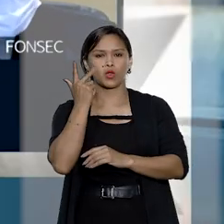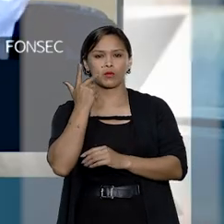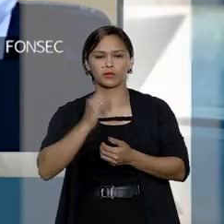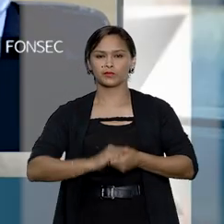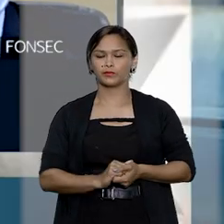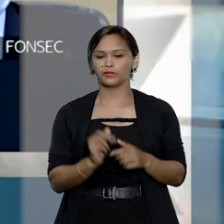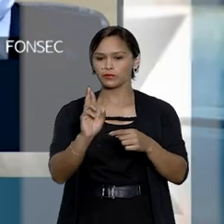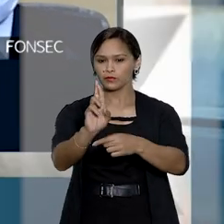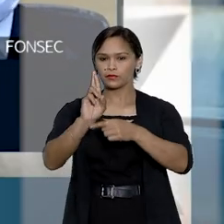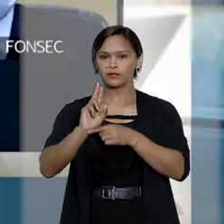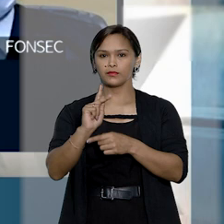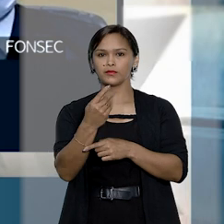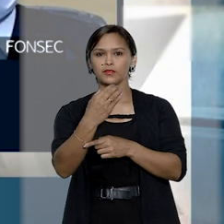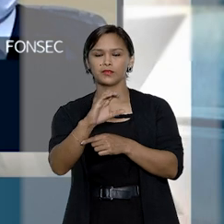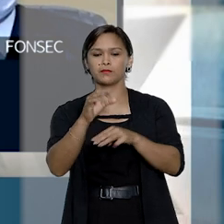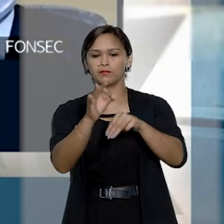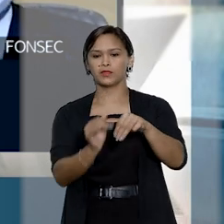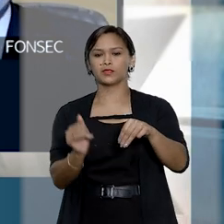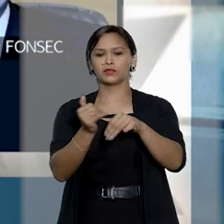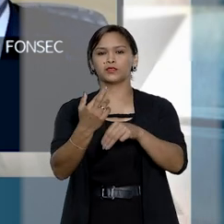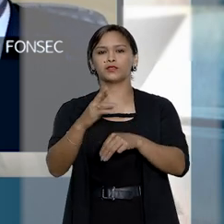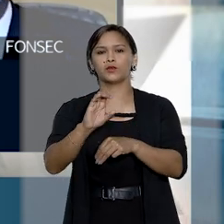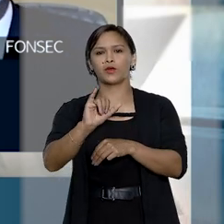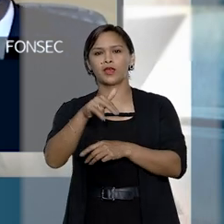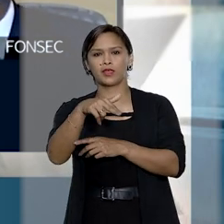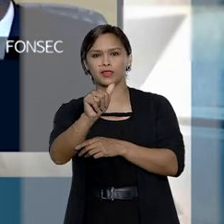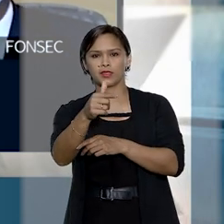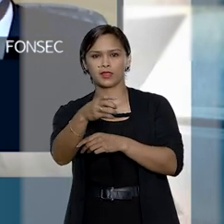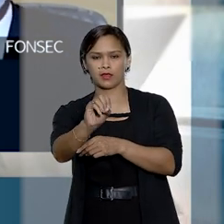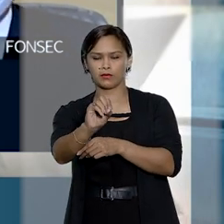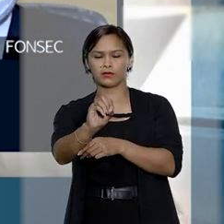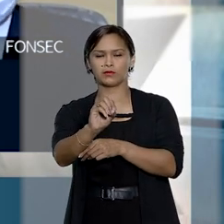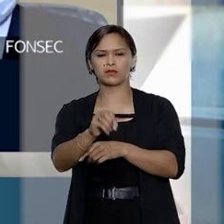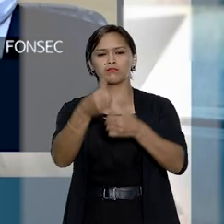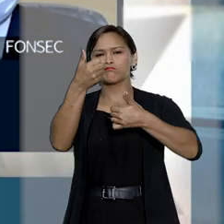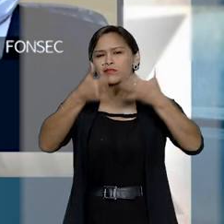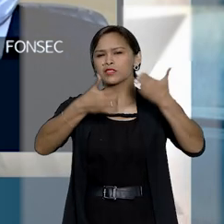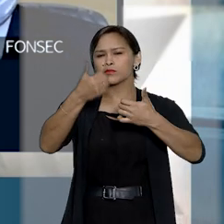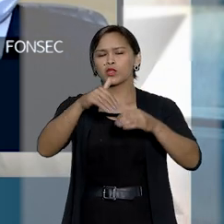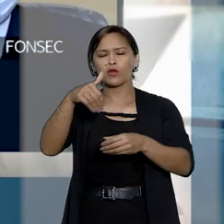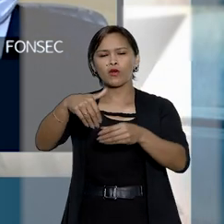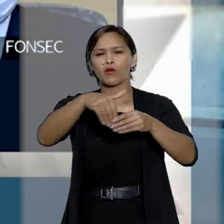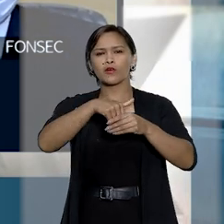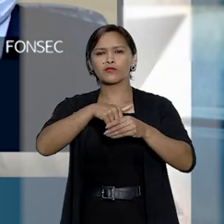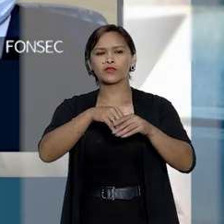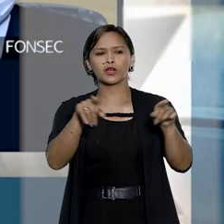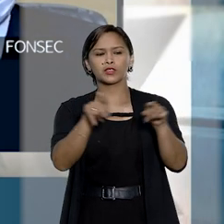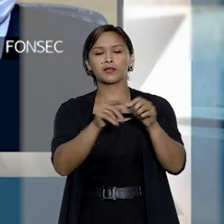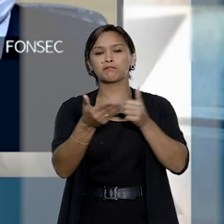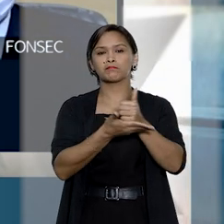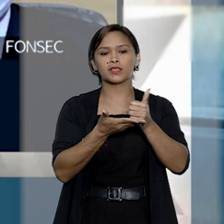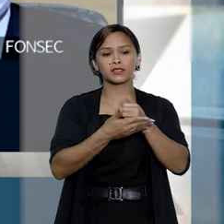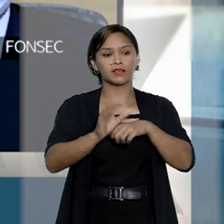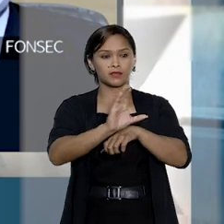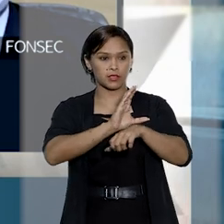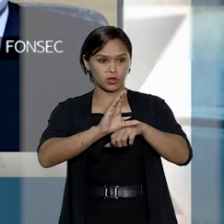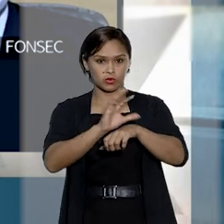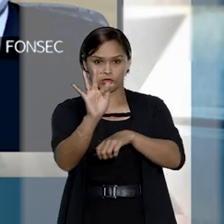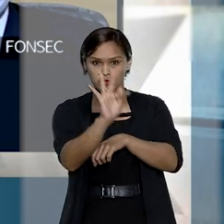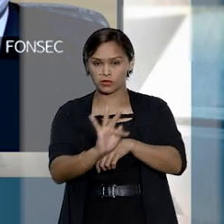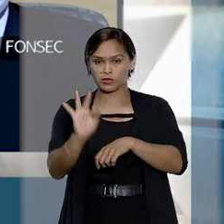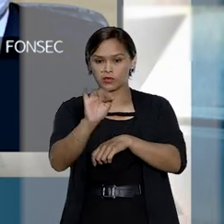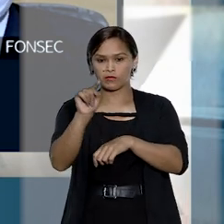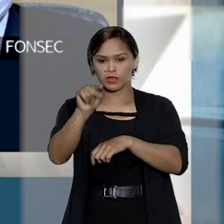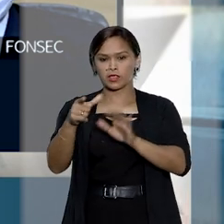relator do habeas corpus, ministro Reinaldo Soares da Fonseca, explicou no voto que, com base na Constituição Federal,